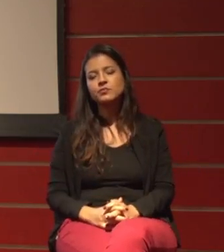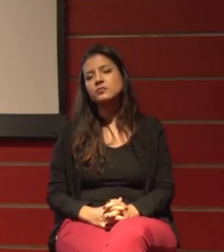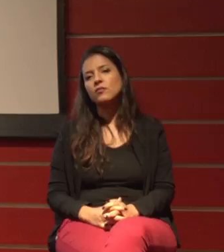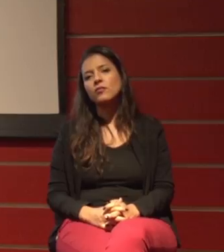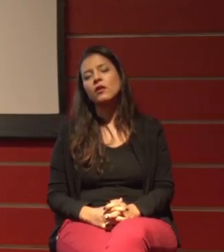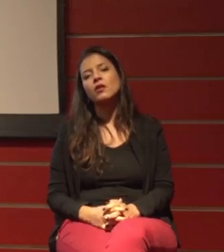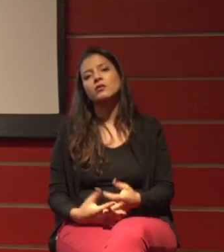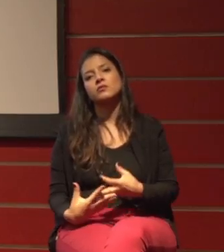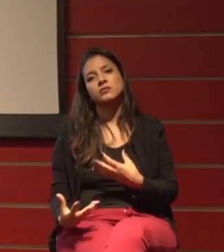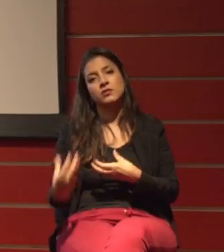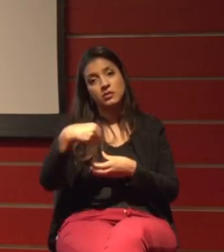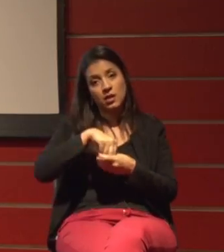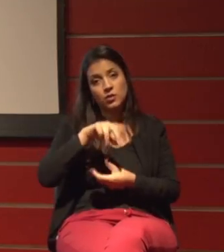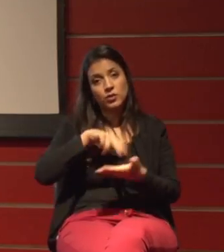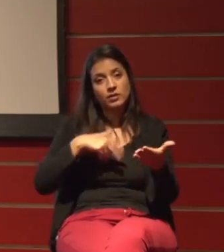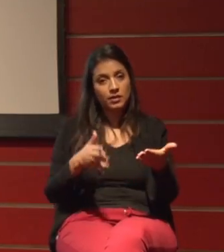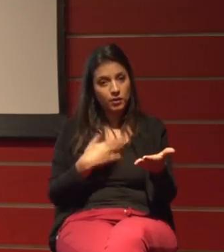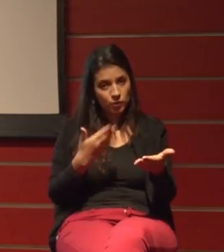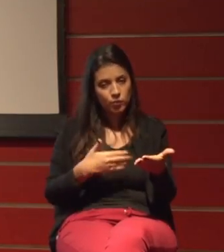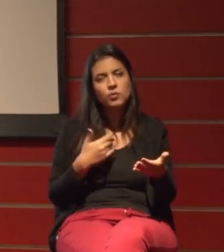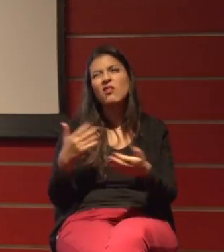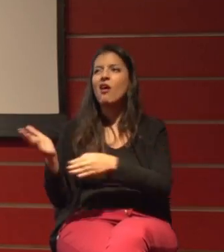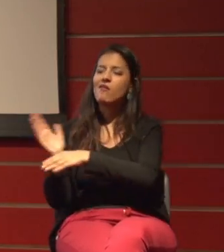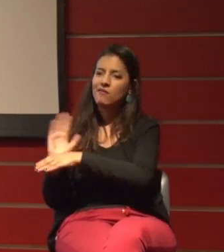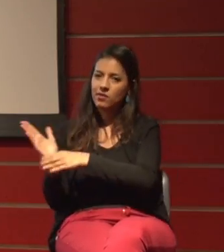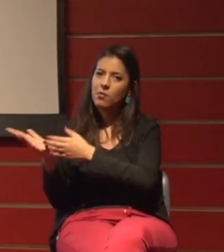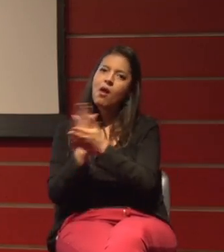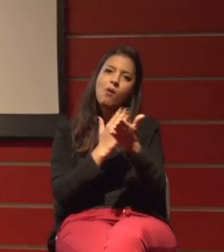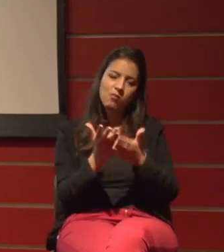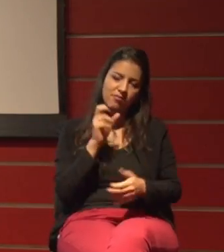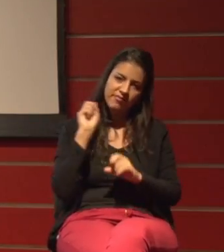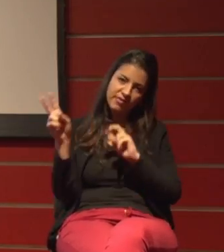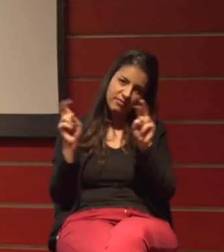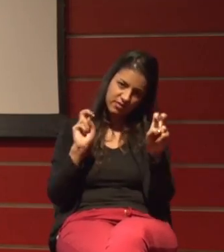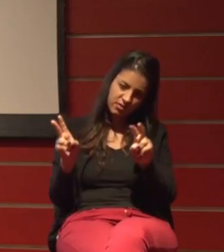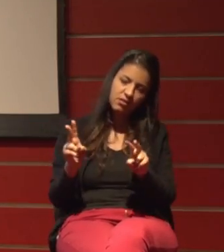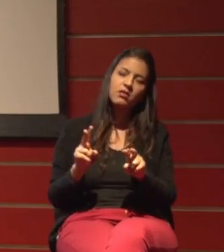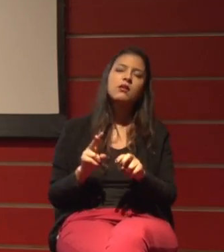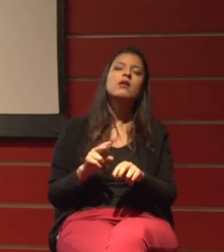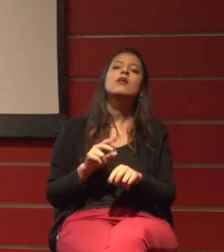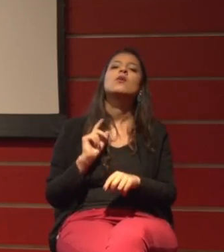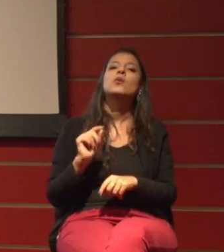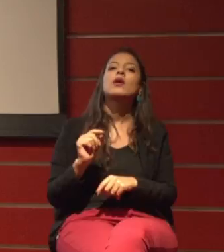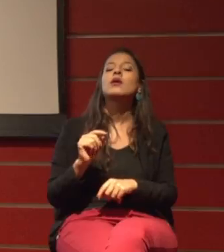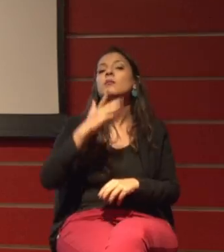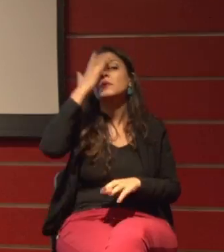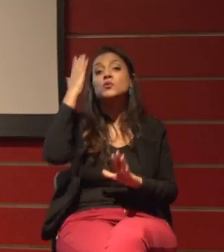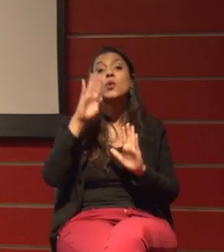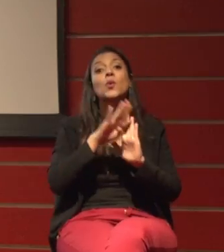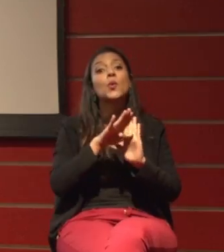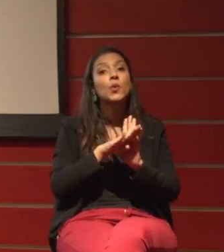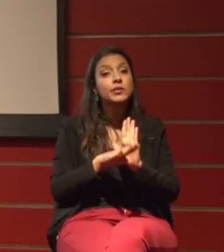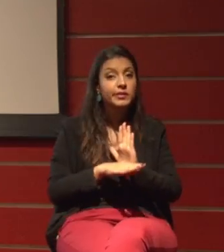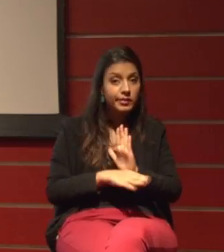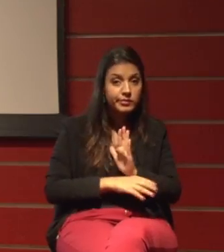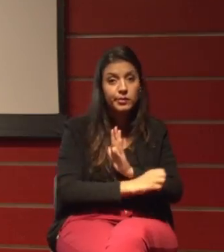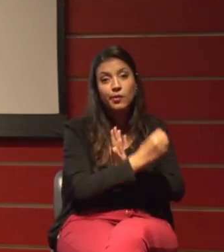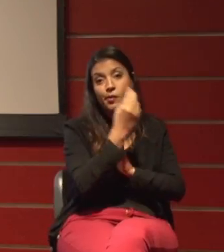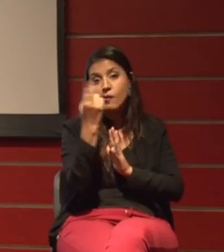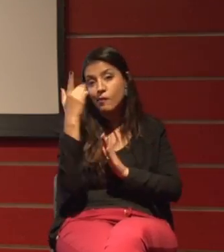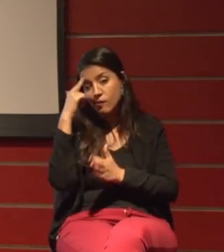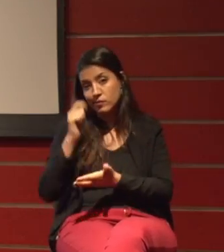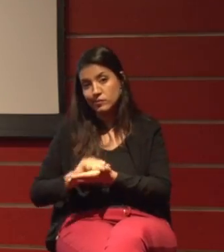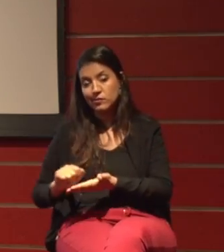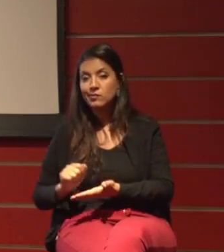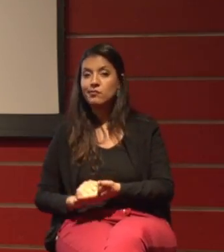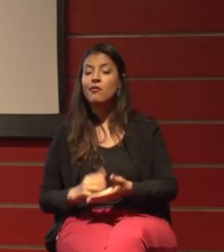pelo menos e eu já vi alguns filmes também assim que em que a pessoa eh em que o o roteirista ou o escritor quer